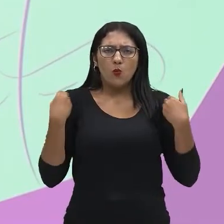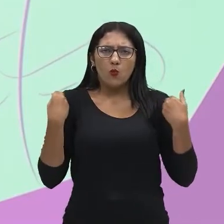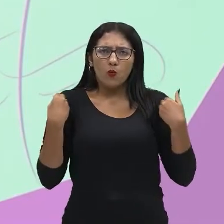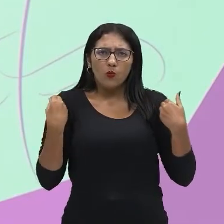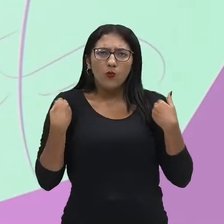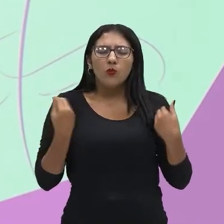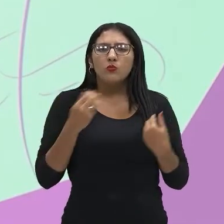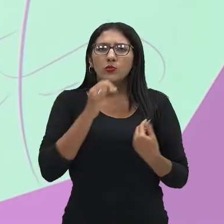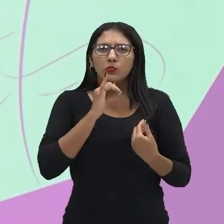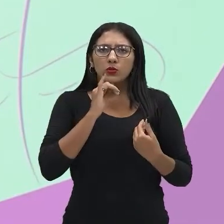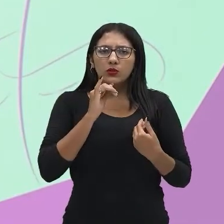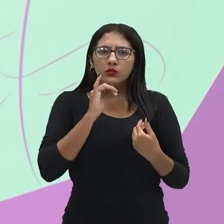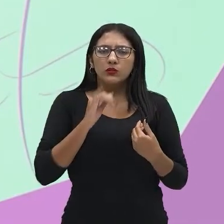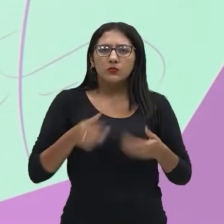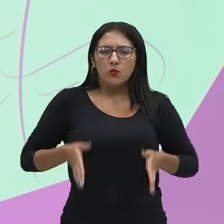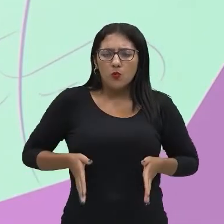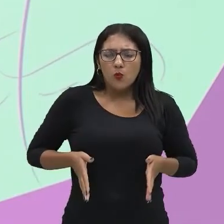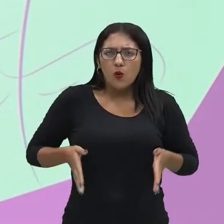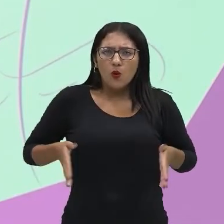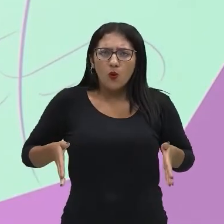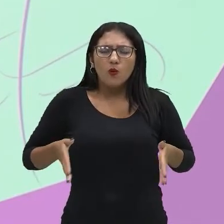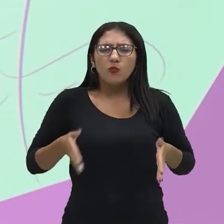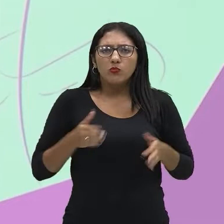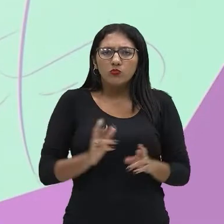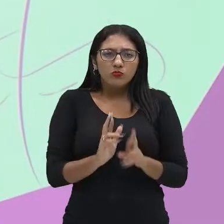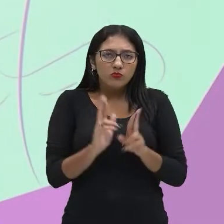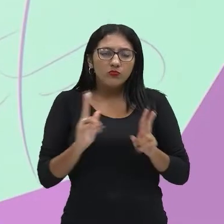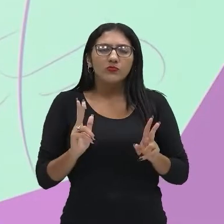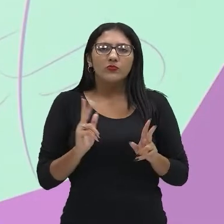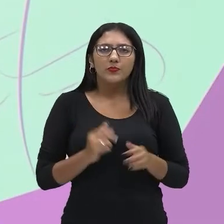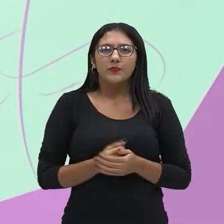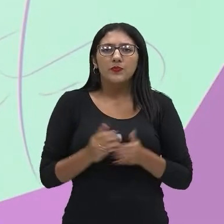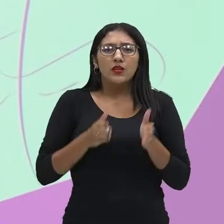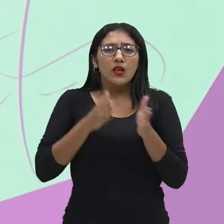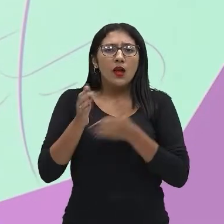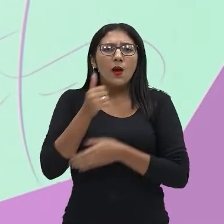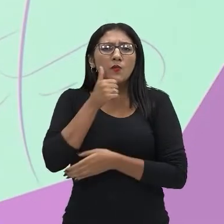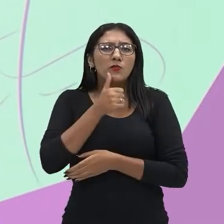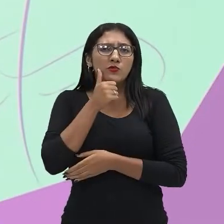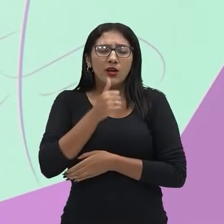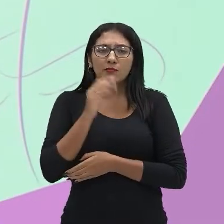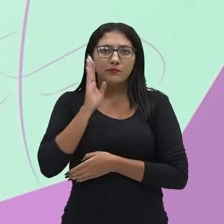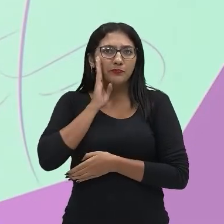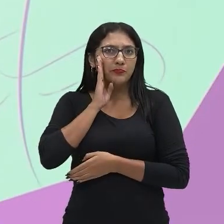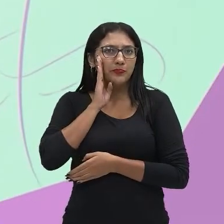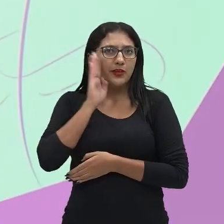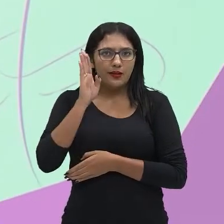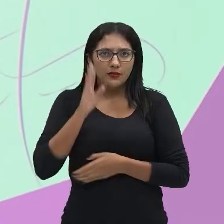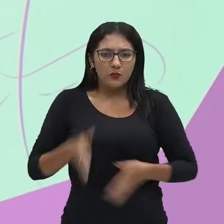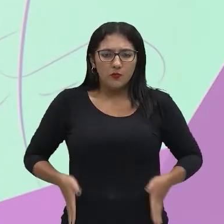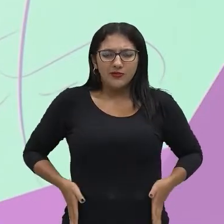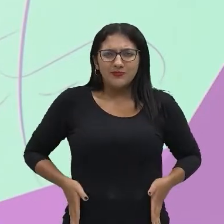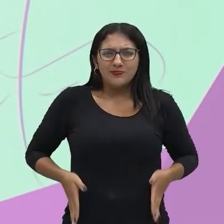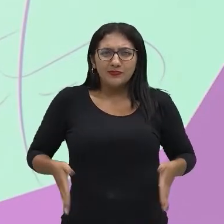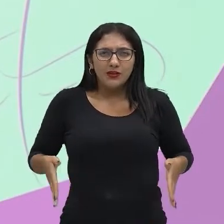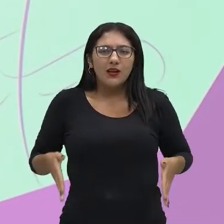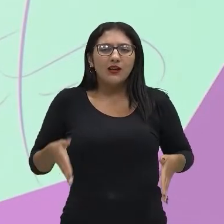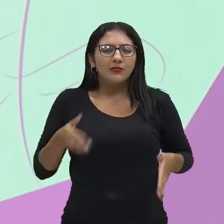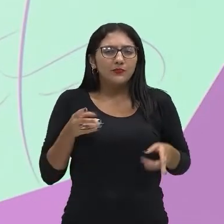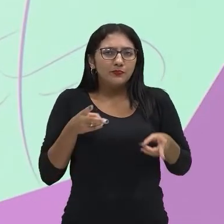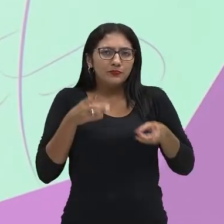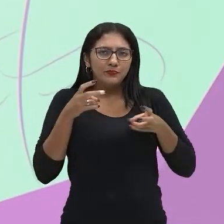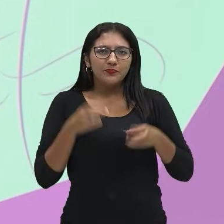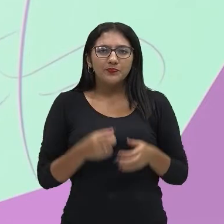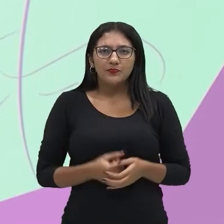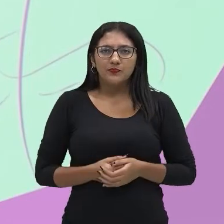o tórax mais largo. Já as mulheres é o quadril, normalmente é o quadril aí que é um pouquinho mais largo.